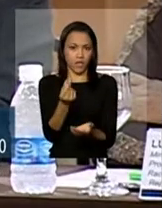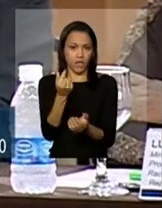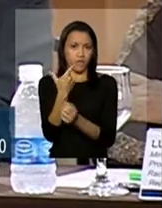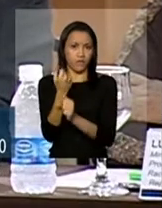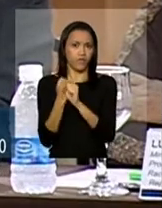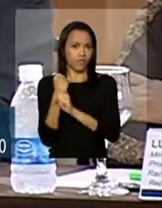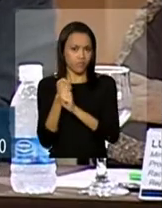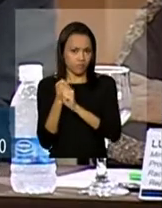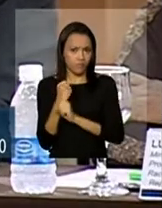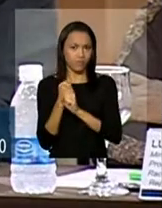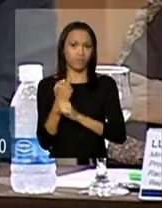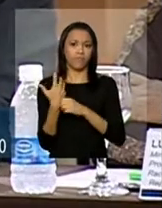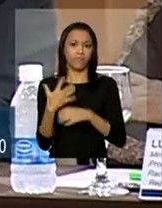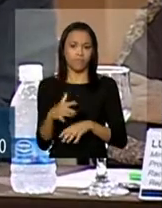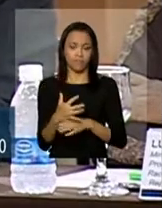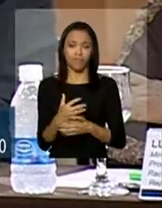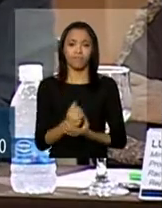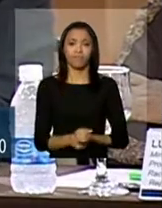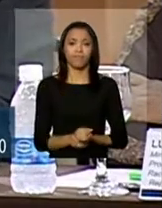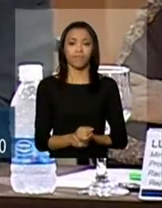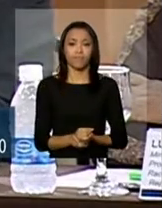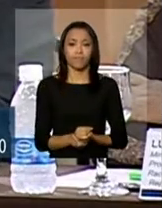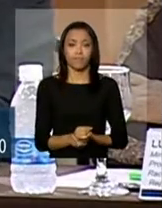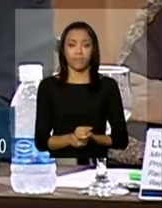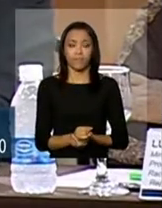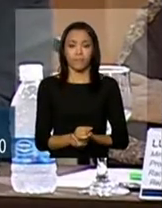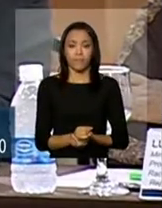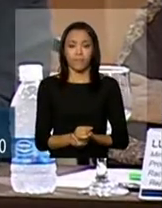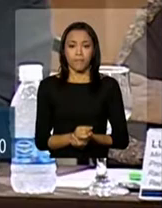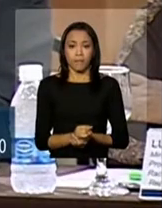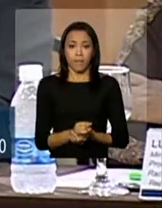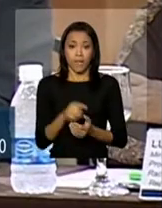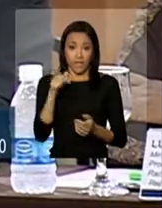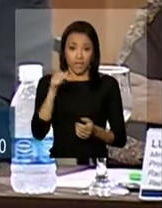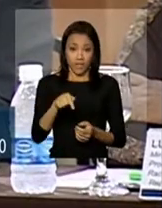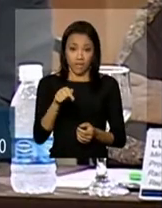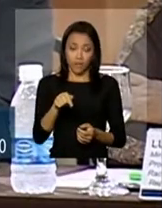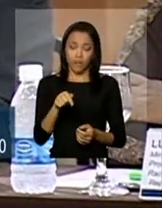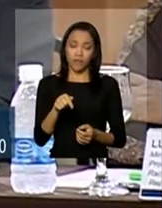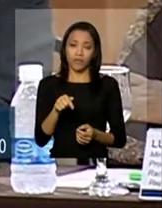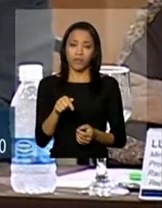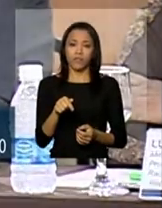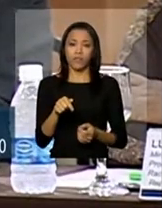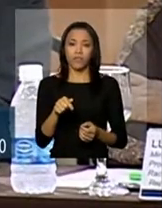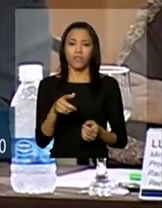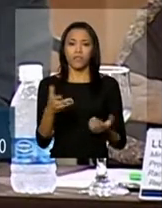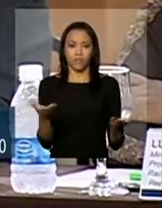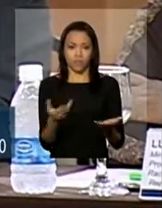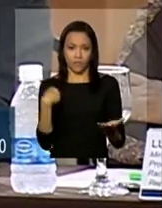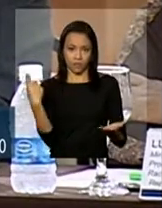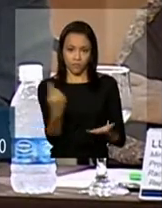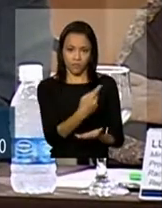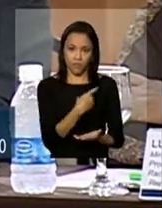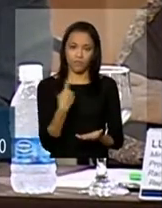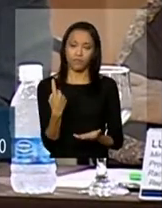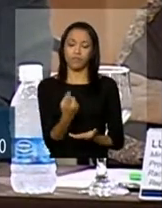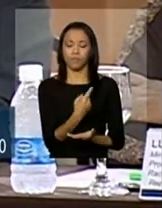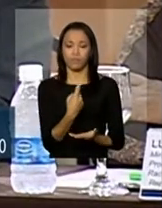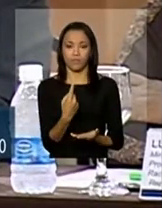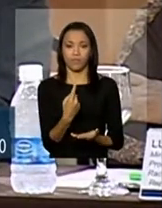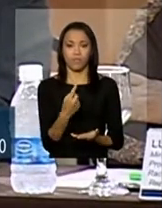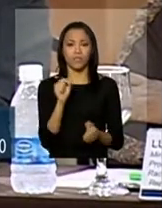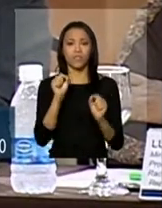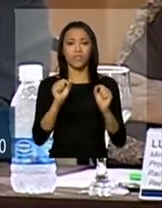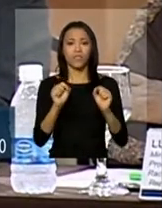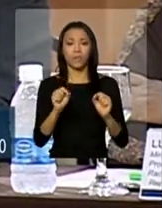Cairo além destes 20 anos. E o fundo considera o